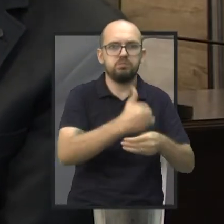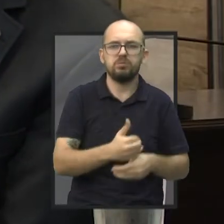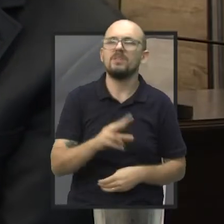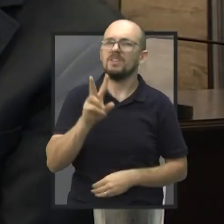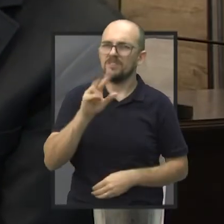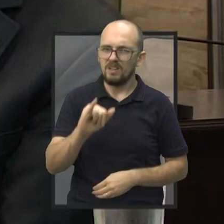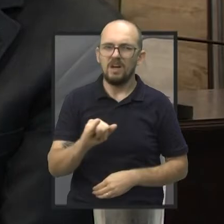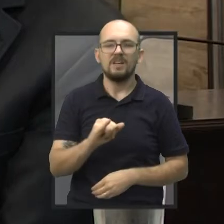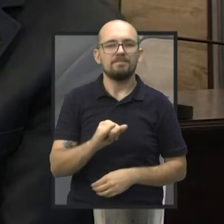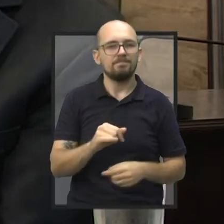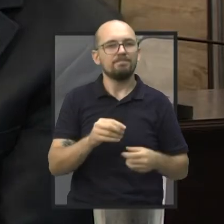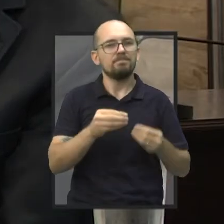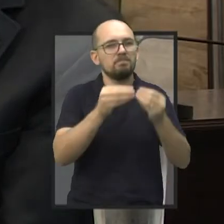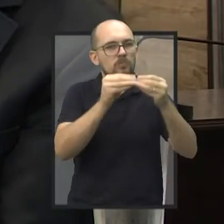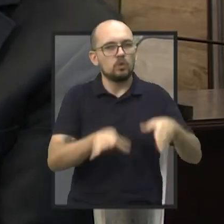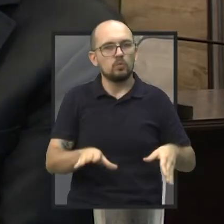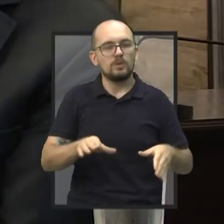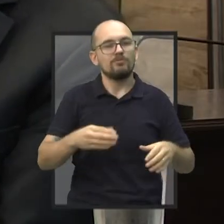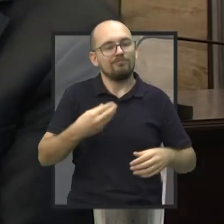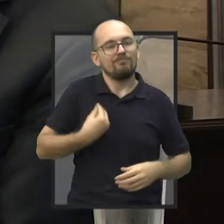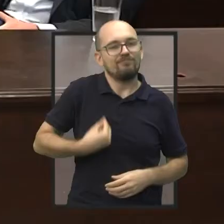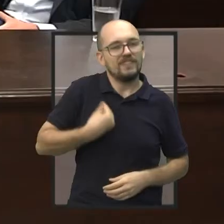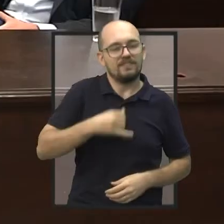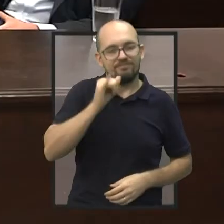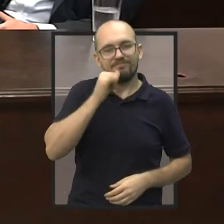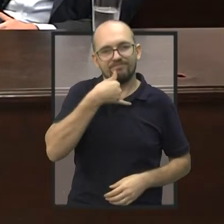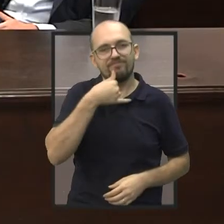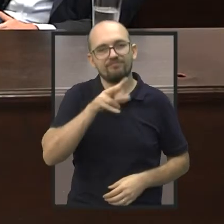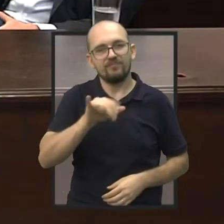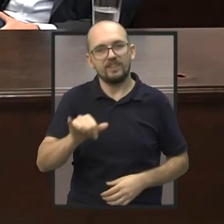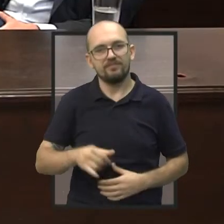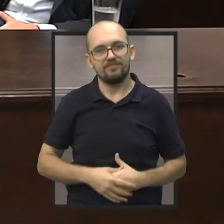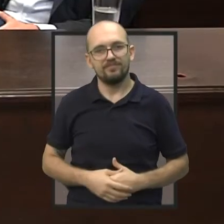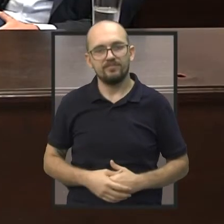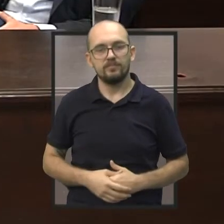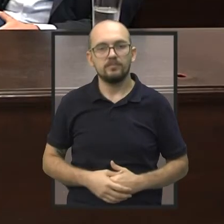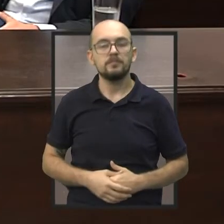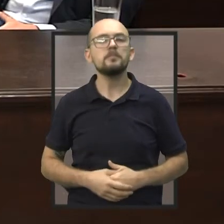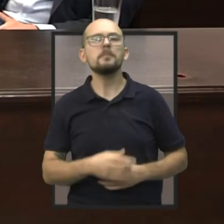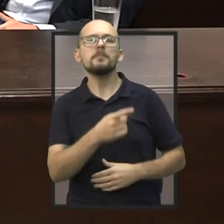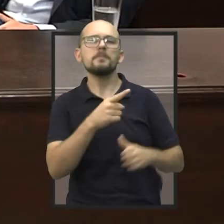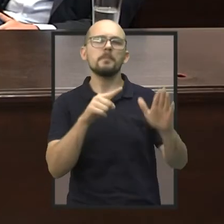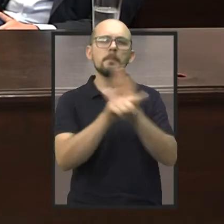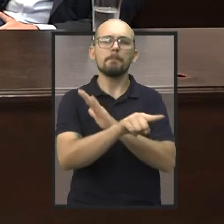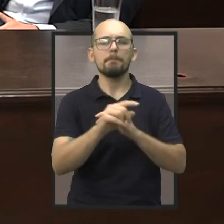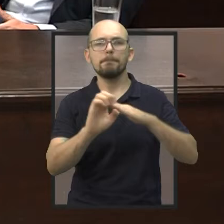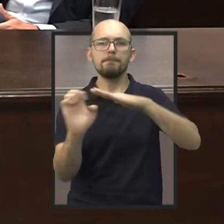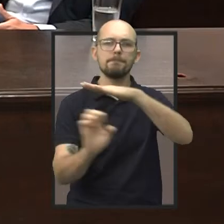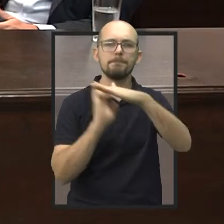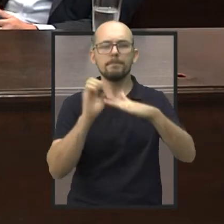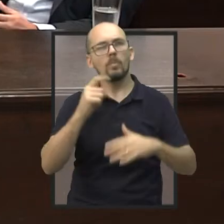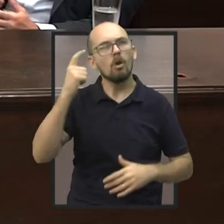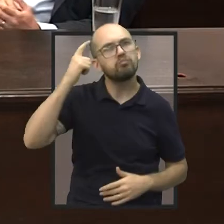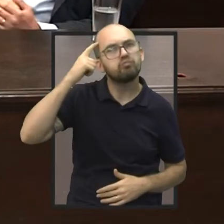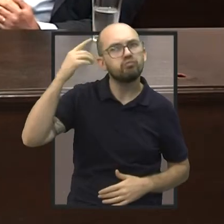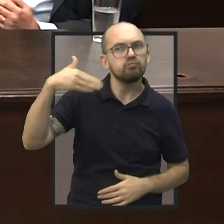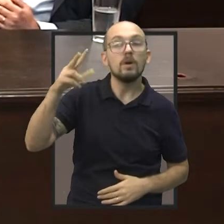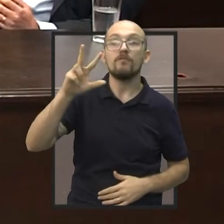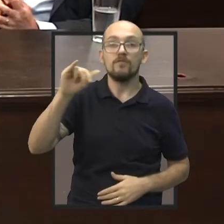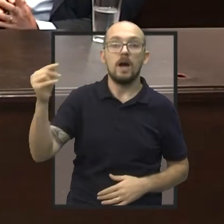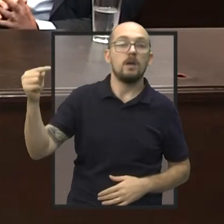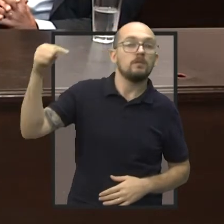muitos recursos, muitos empregos, até vidas, infelizmente. E aquelas empresas que estavam pensando em vir para cá ou